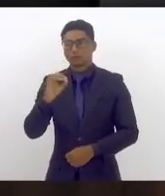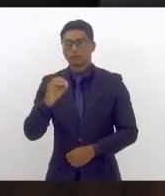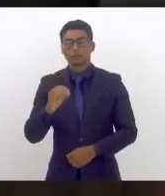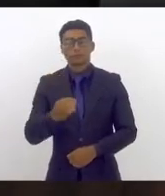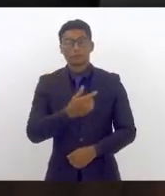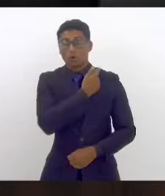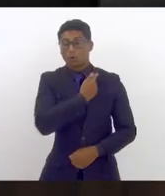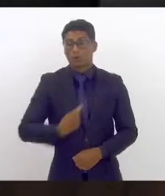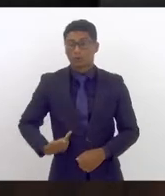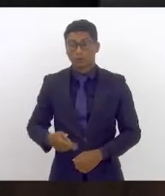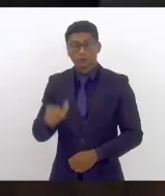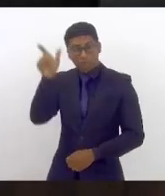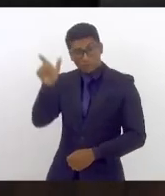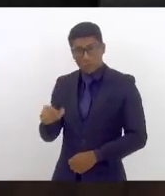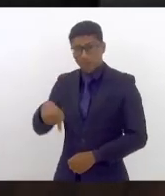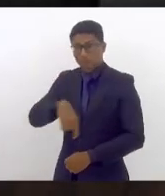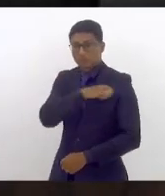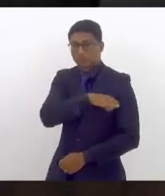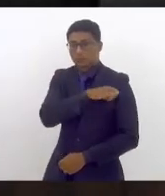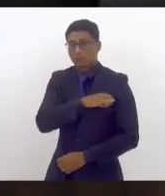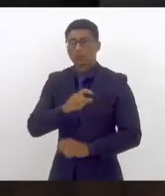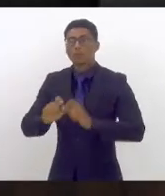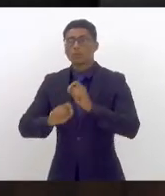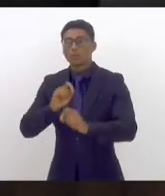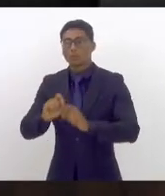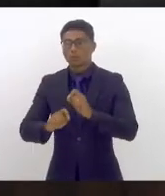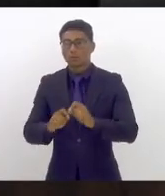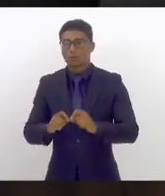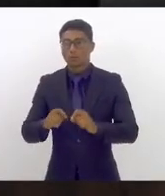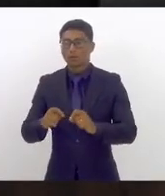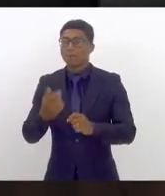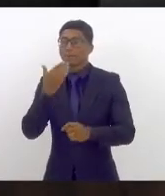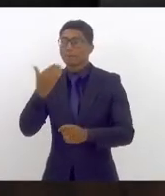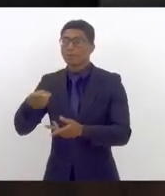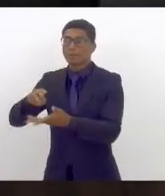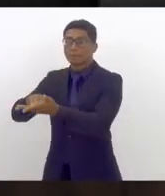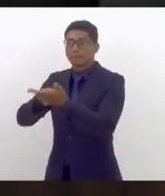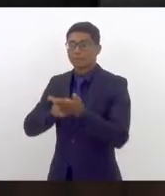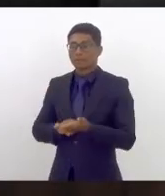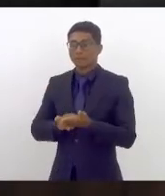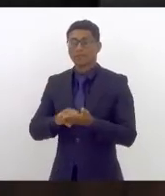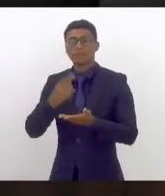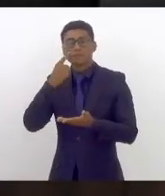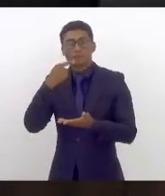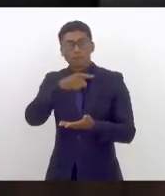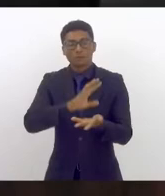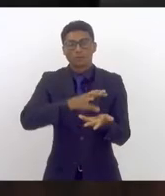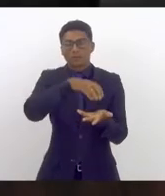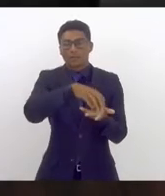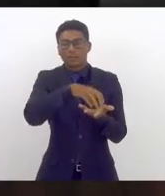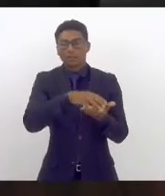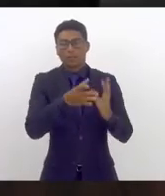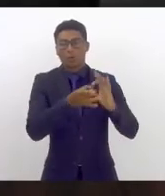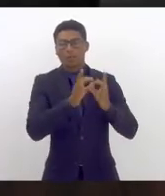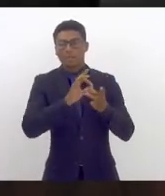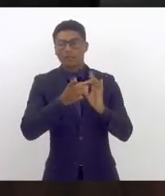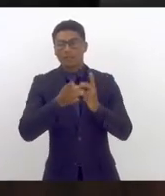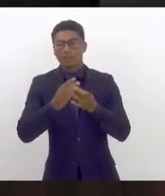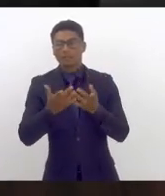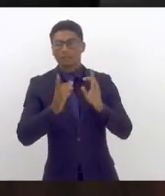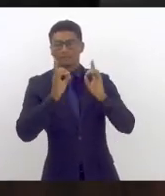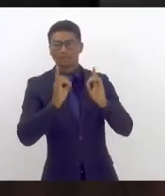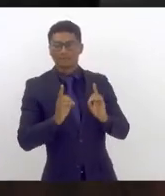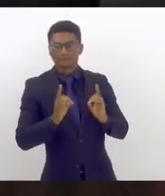senhor governador do Estado do Rio Cláudio Castro envio de mensagem de fome sobre a implantação de centro paraolímpico do Estado do Rio de Janeiro